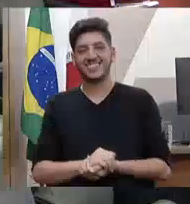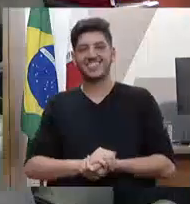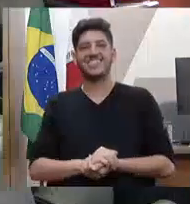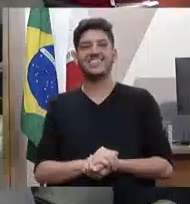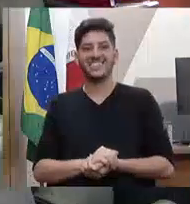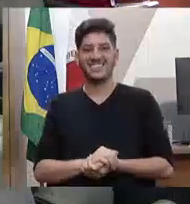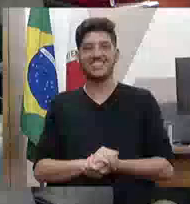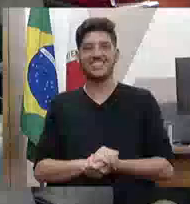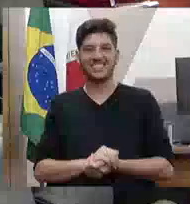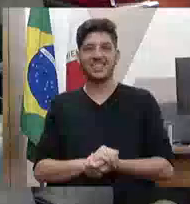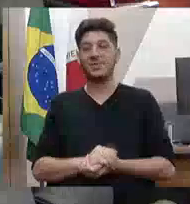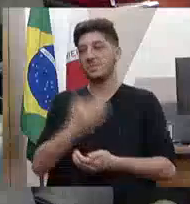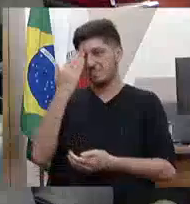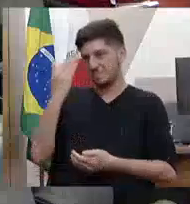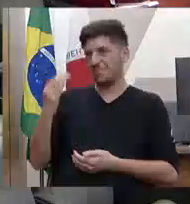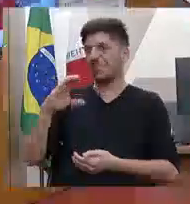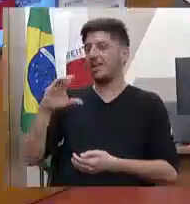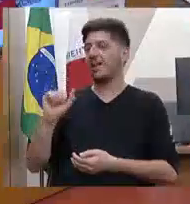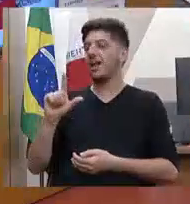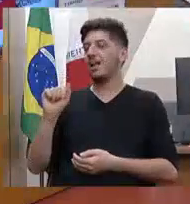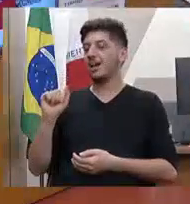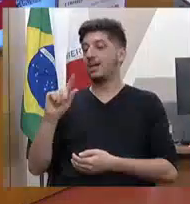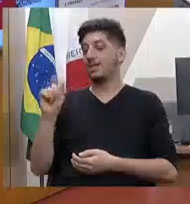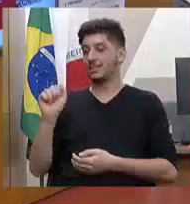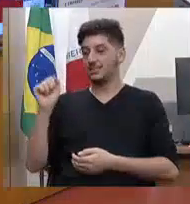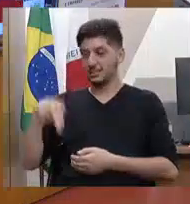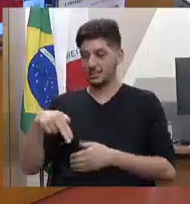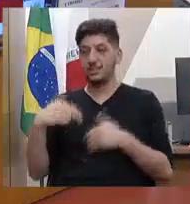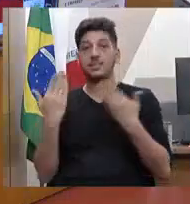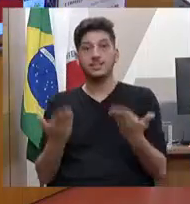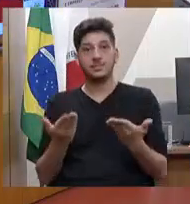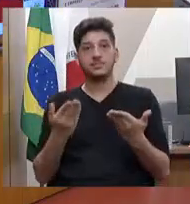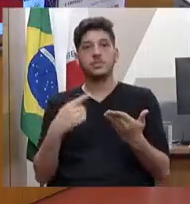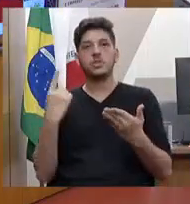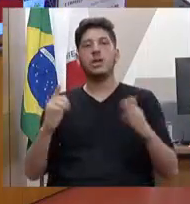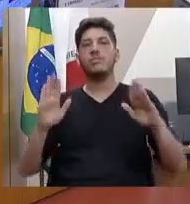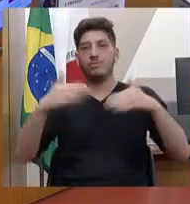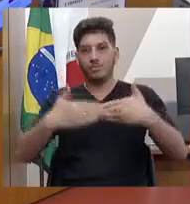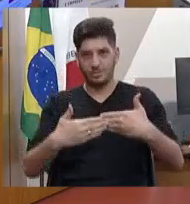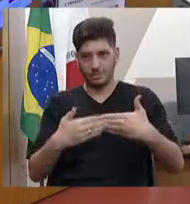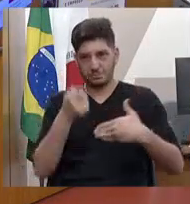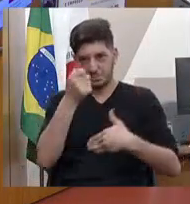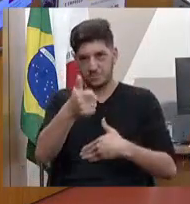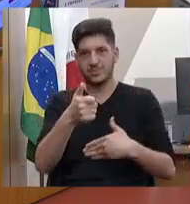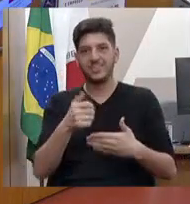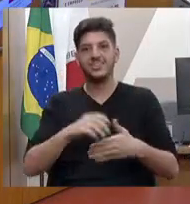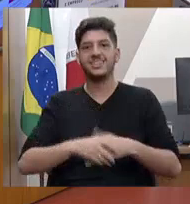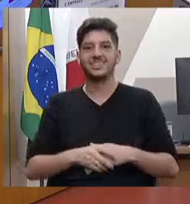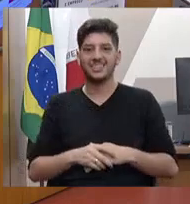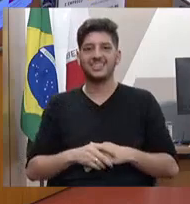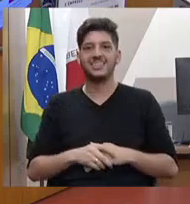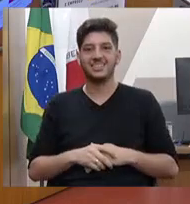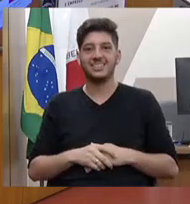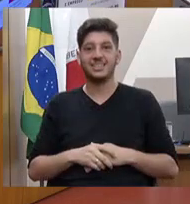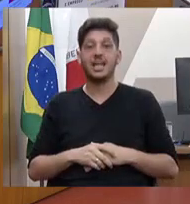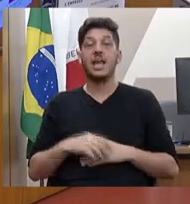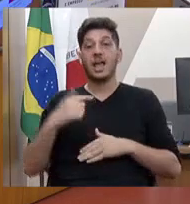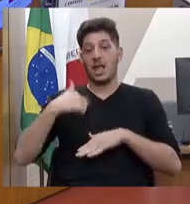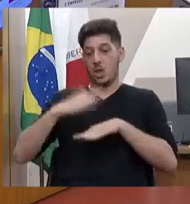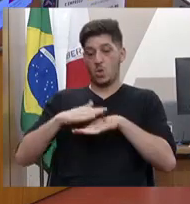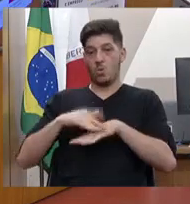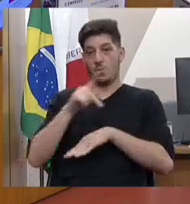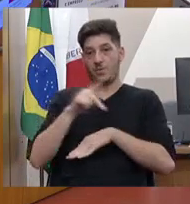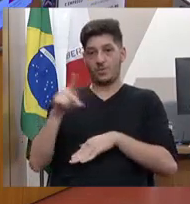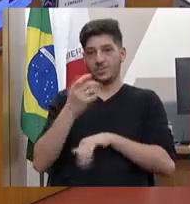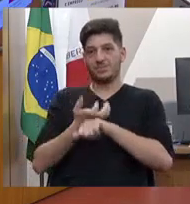Obrigado Calazans pessoal que é pra gente poder encerrar eu só queria eu sou Originalmente eu sou professor de